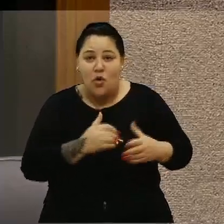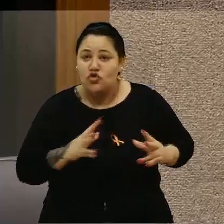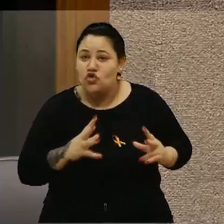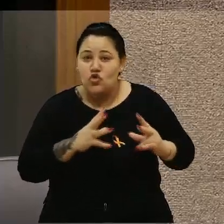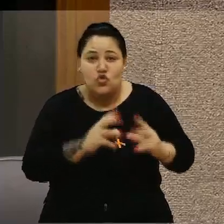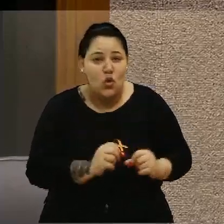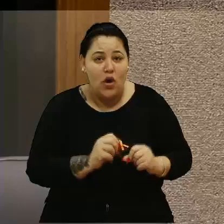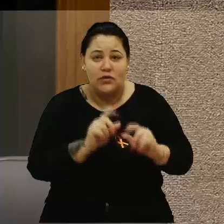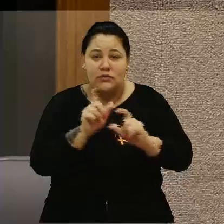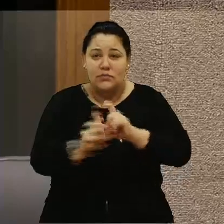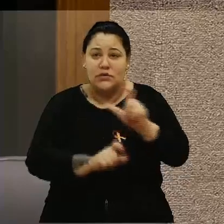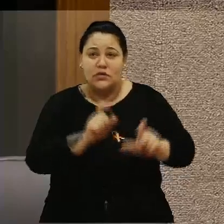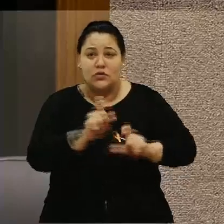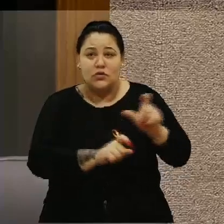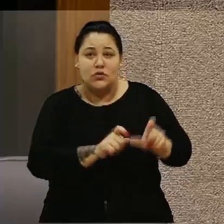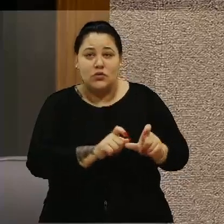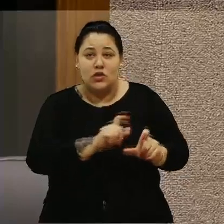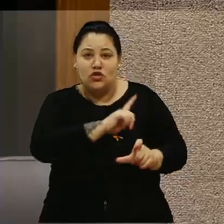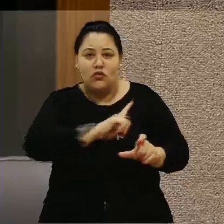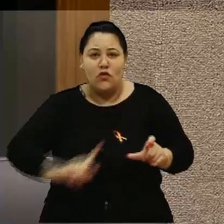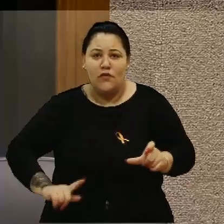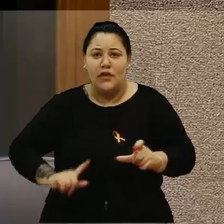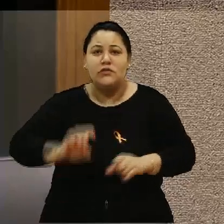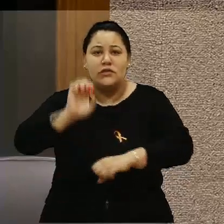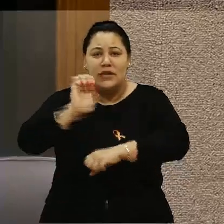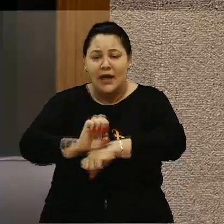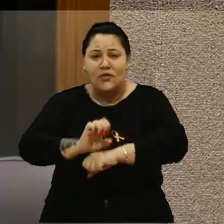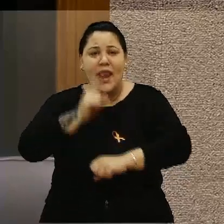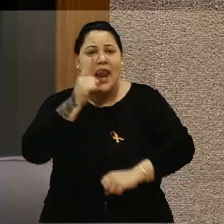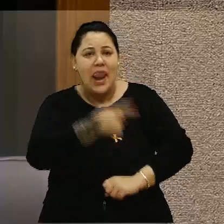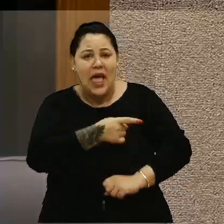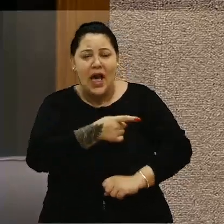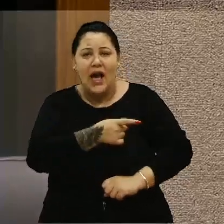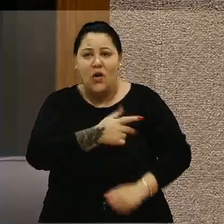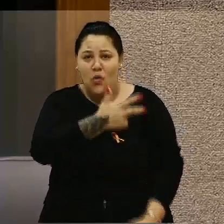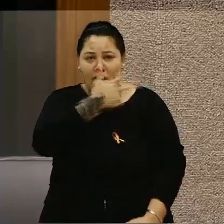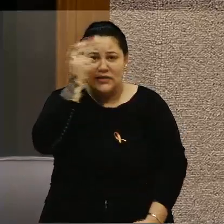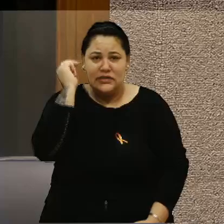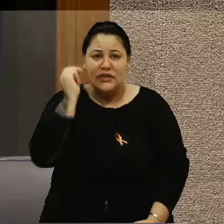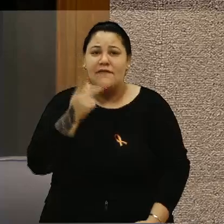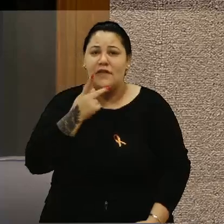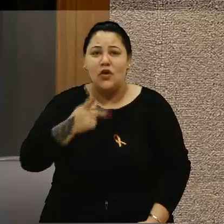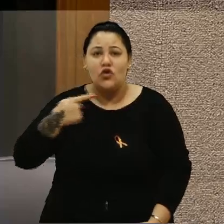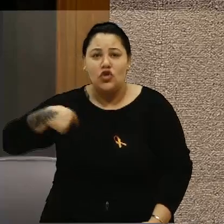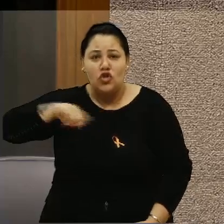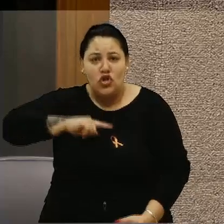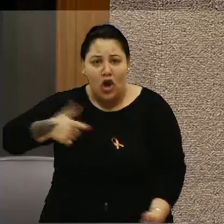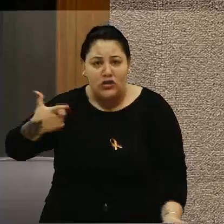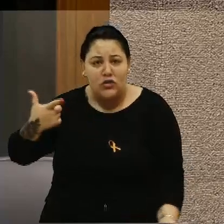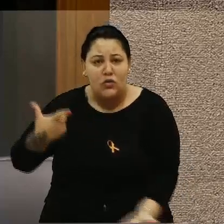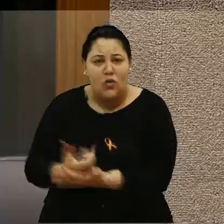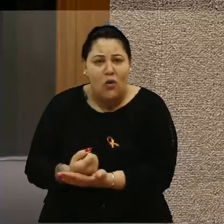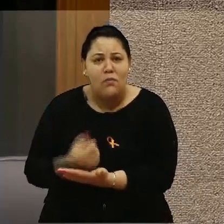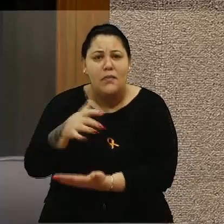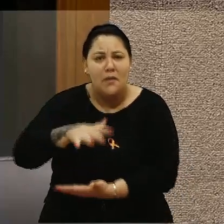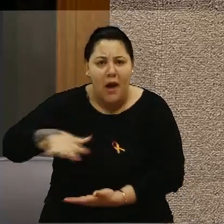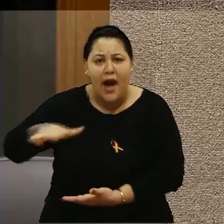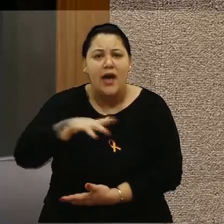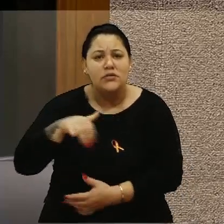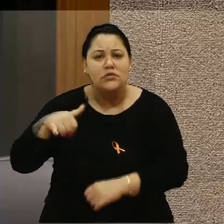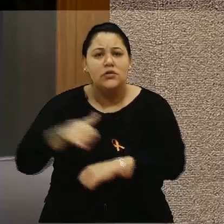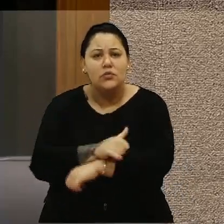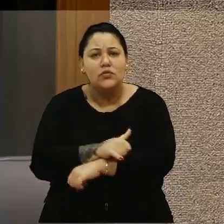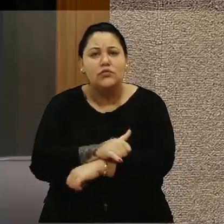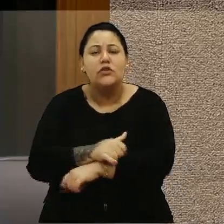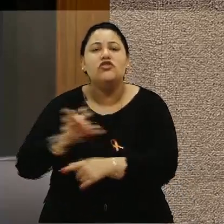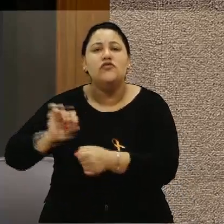governo do Estado, e lá o prefeito Cassina bateu o martelo, nós compramos a área. Nós compramos a área. Fizemos